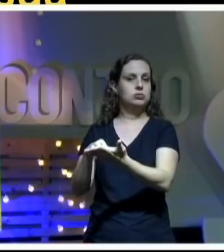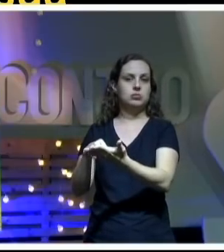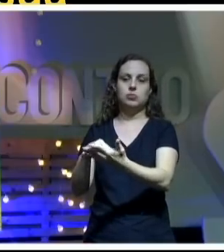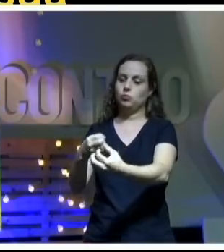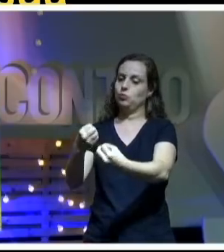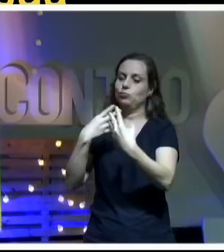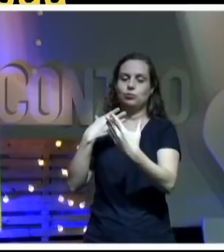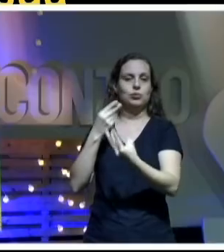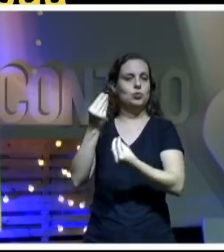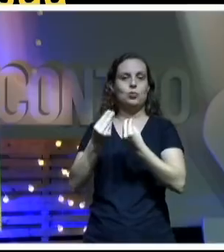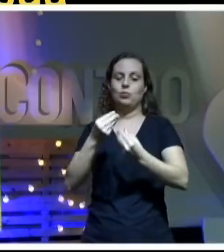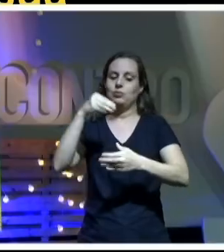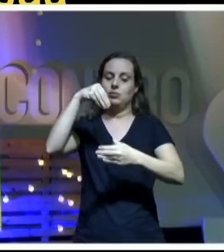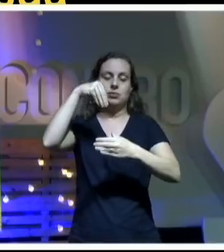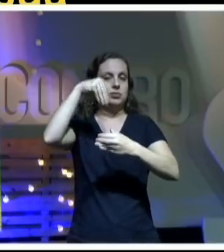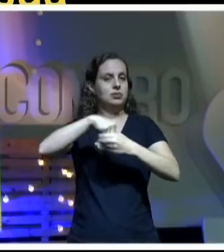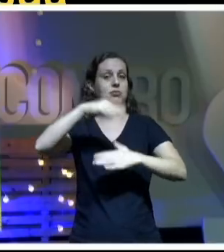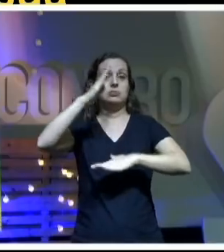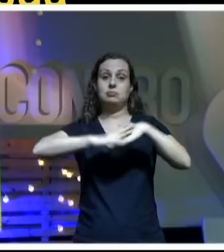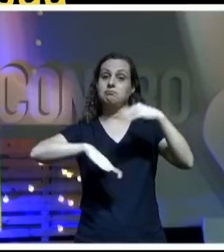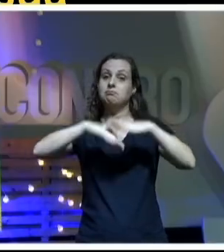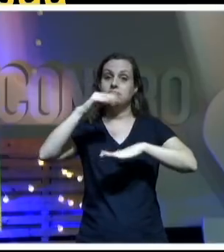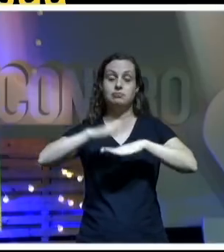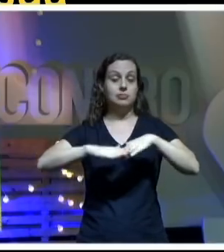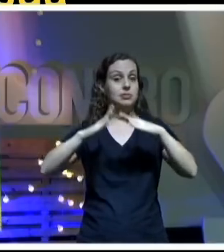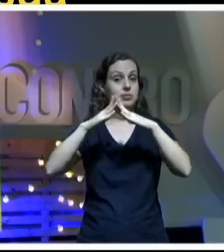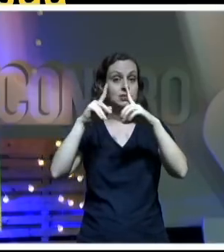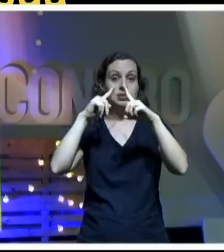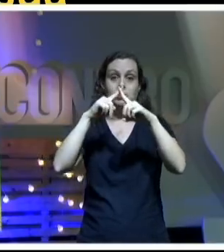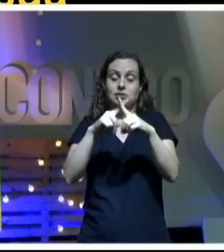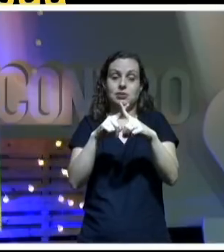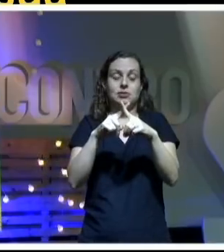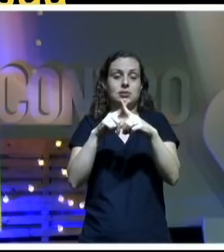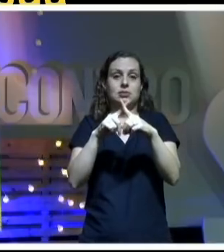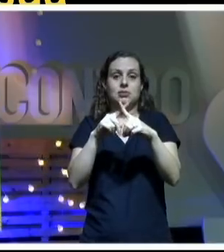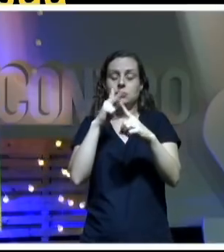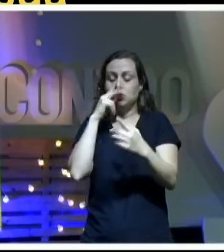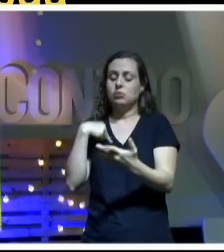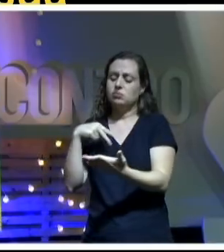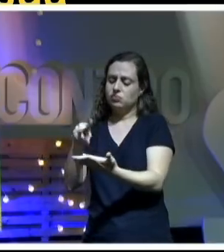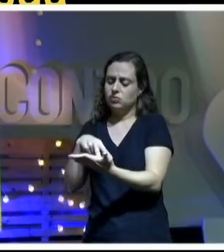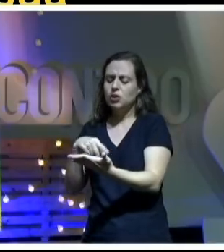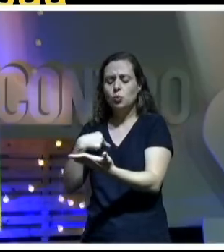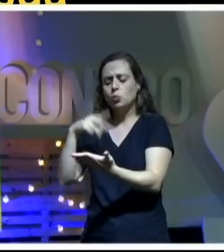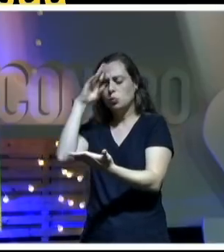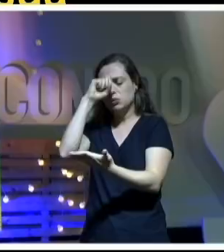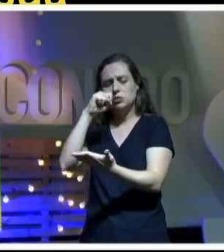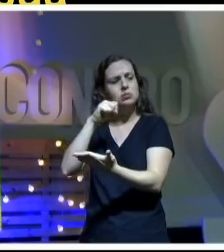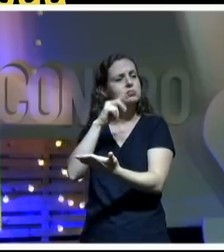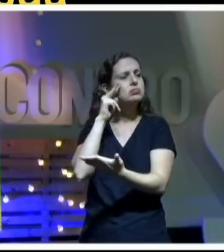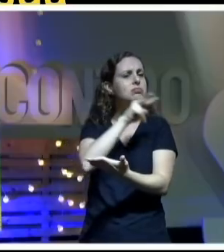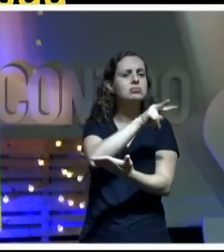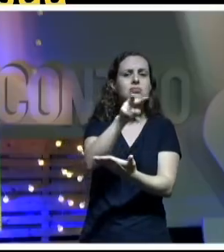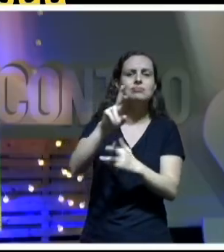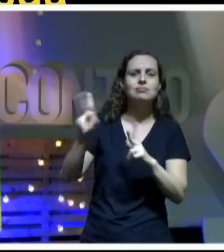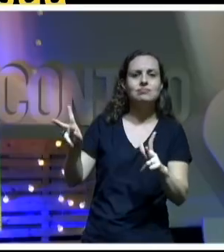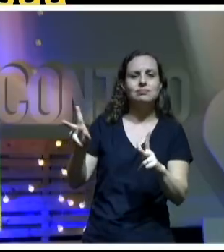igreja como também a gente está lá no dia-a-dia prática da igreja parece que não tem nada a ver com que a gente aprendeu teologia no seminário